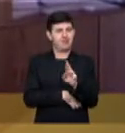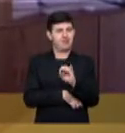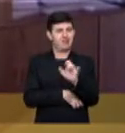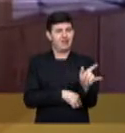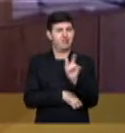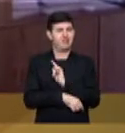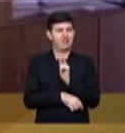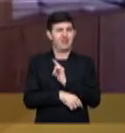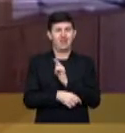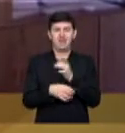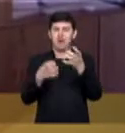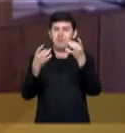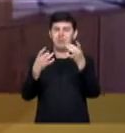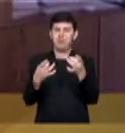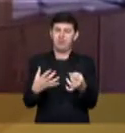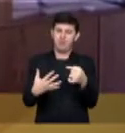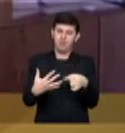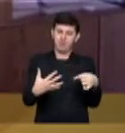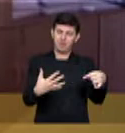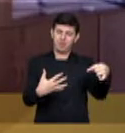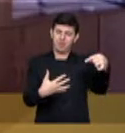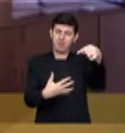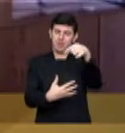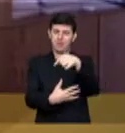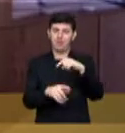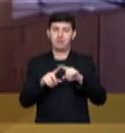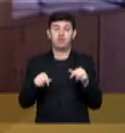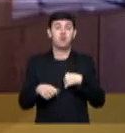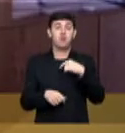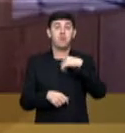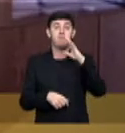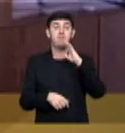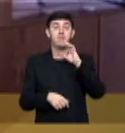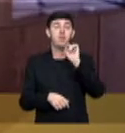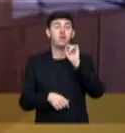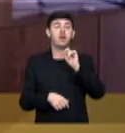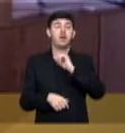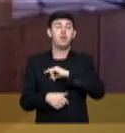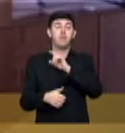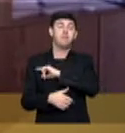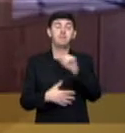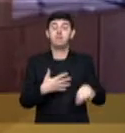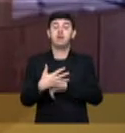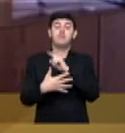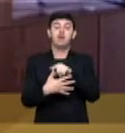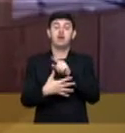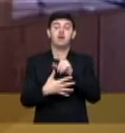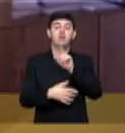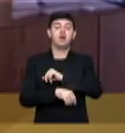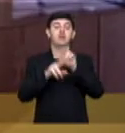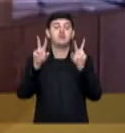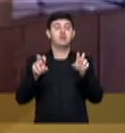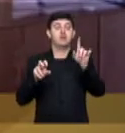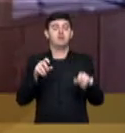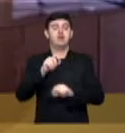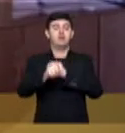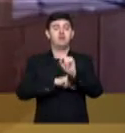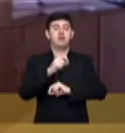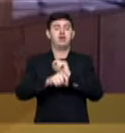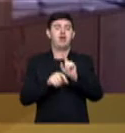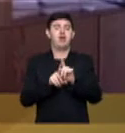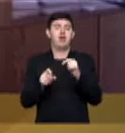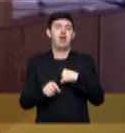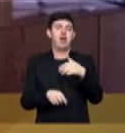itens, onde o primeiro deles justamente é quanto à questão da matéria da lei federal, ou seja, os limites